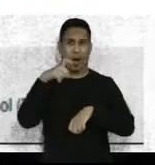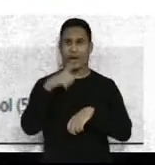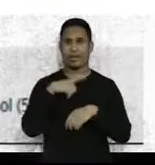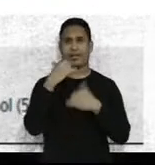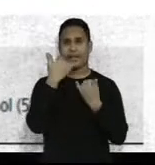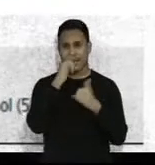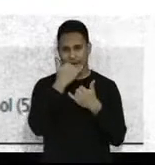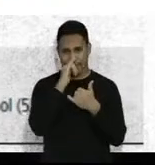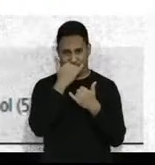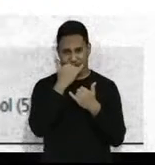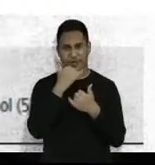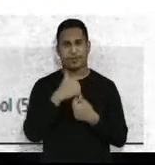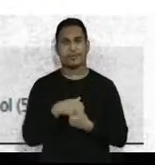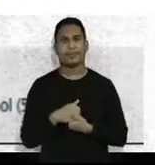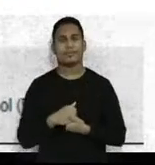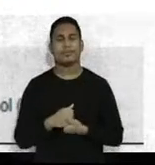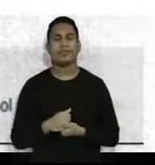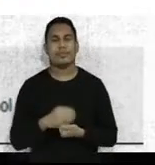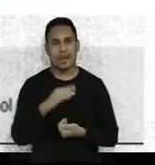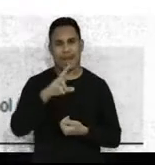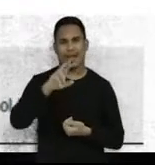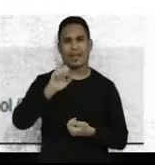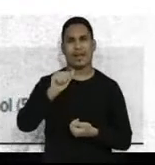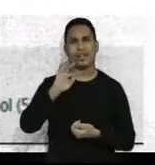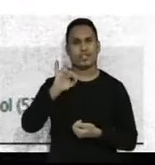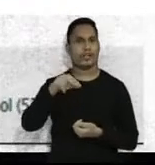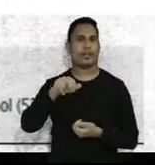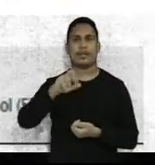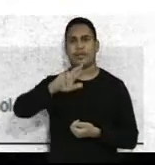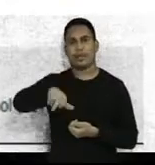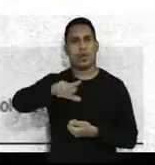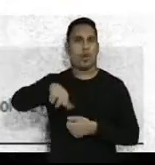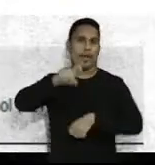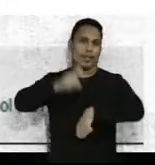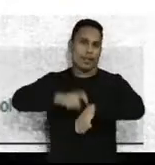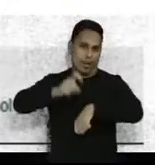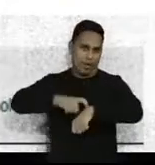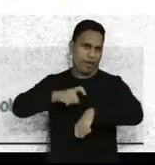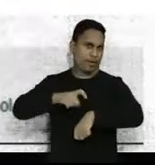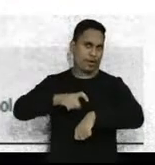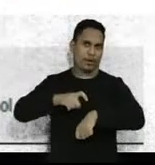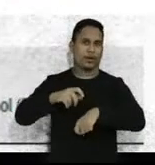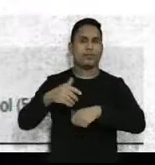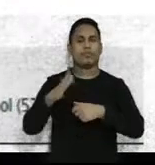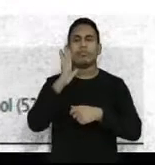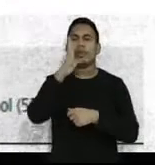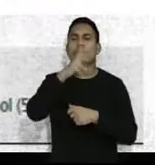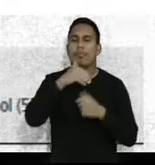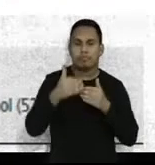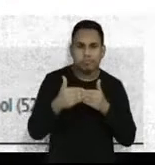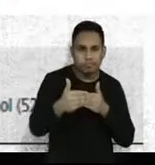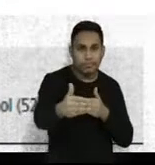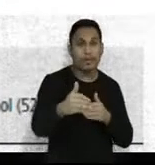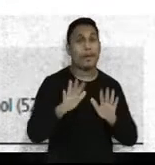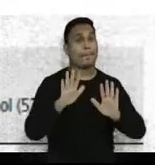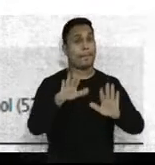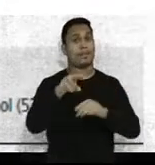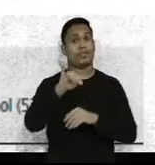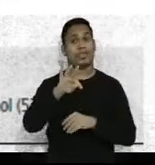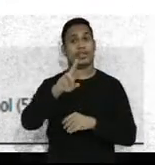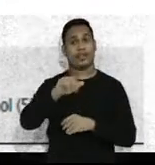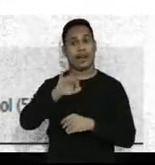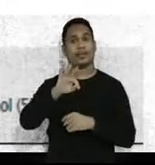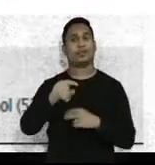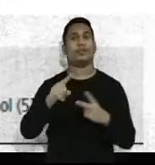para ter o benefício imediato. No caso do nitrato e da cafeína, eles têm benefício